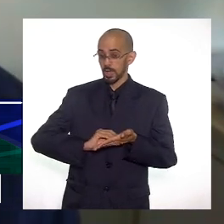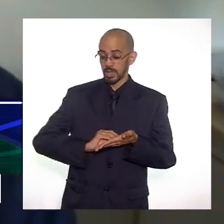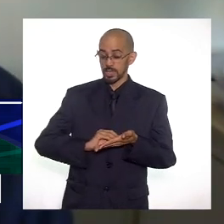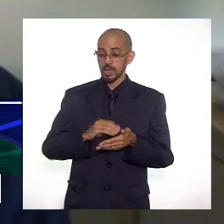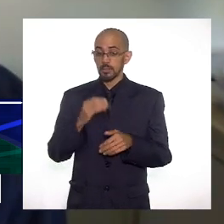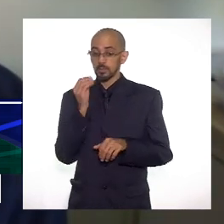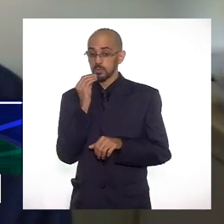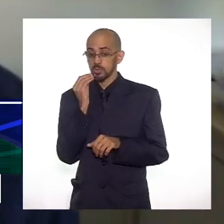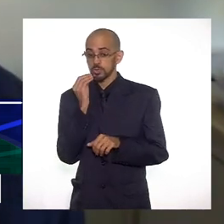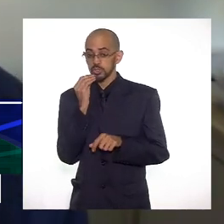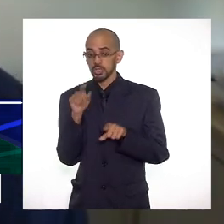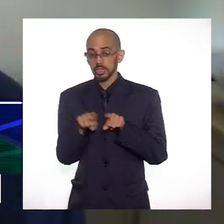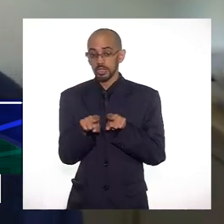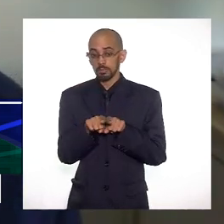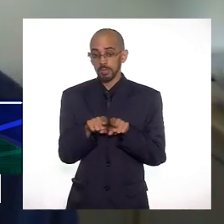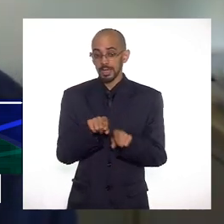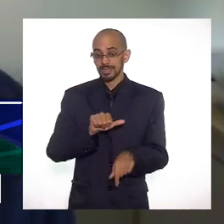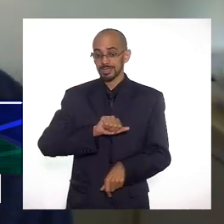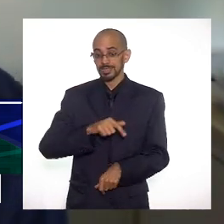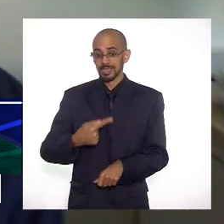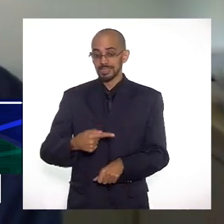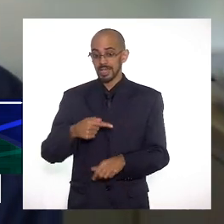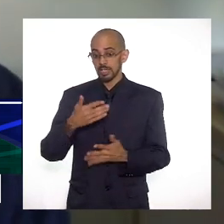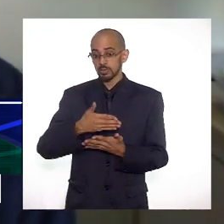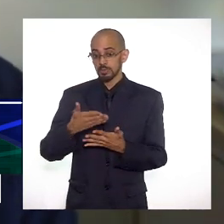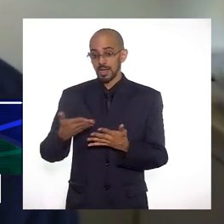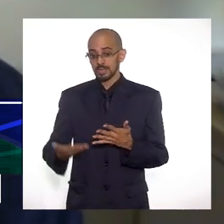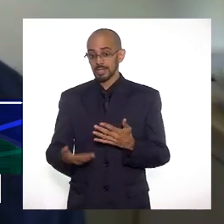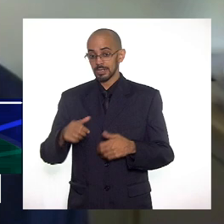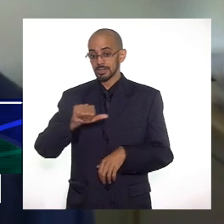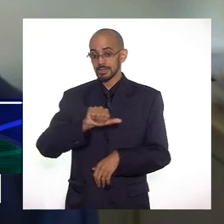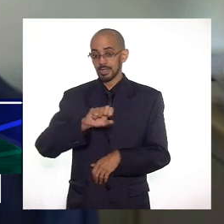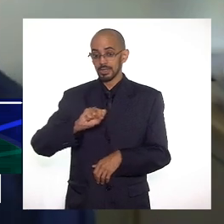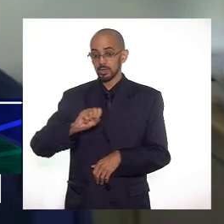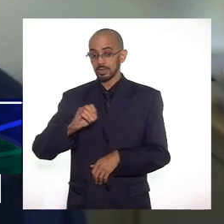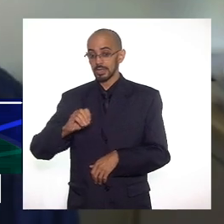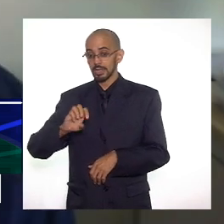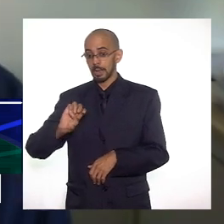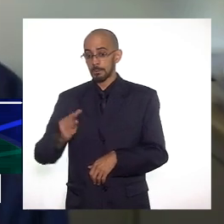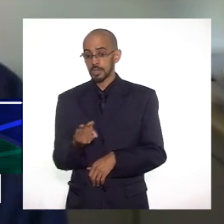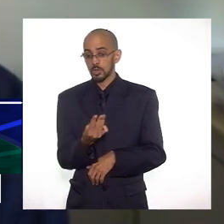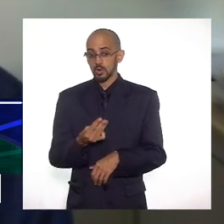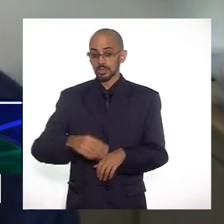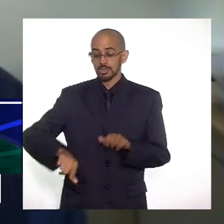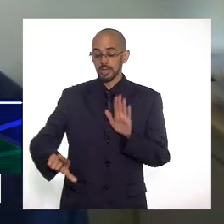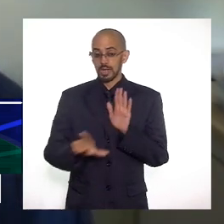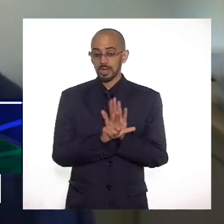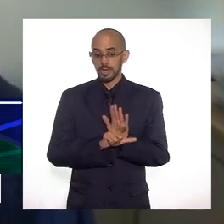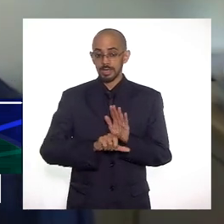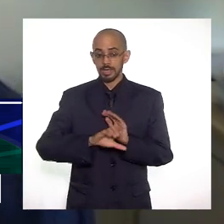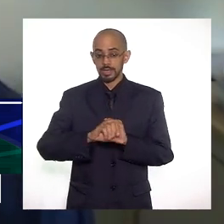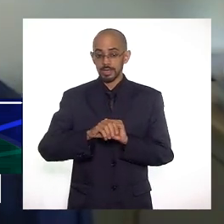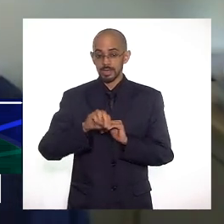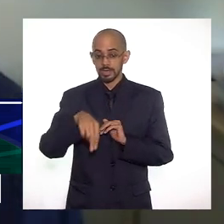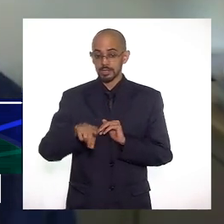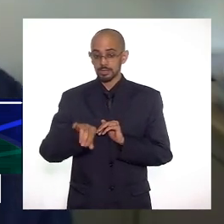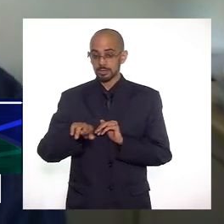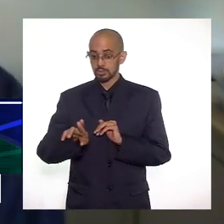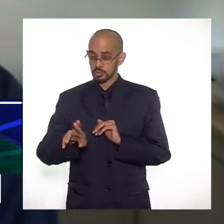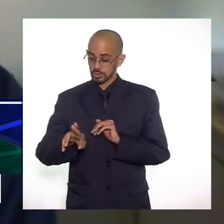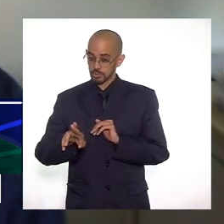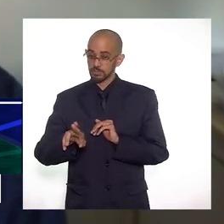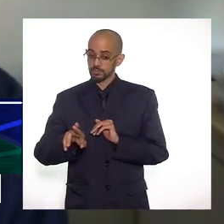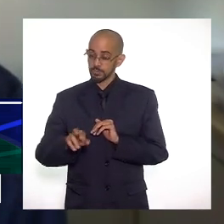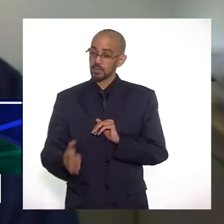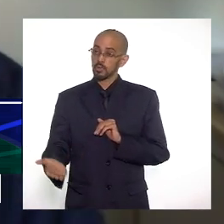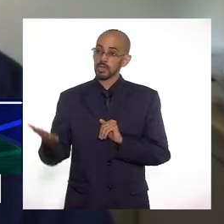as 17 parcelas de 180 milhões da Lei Candir, porque também é receita vinculada. Vossa